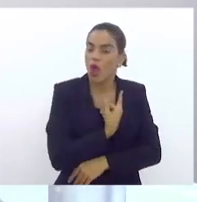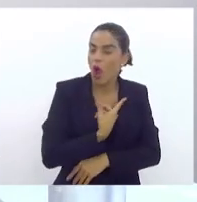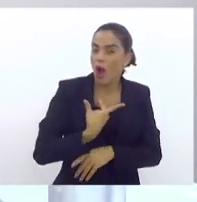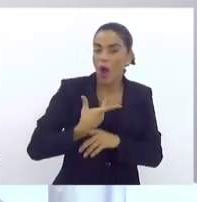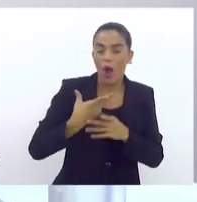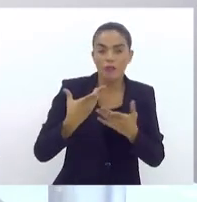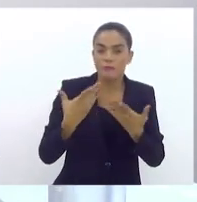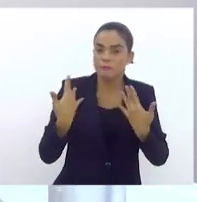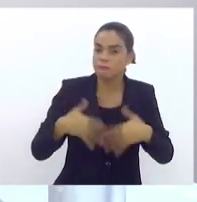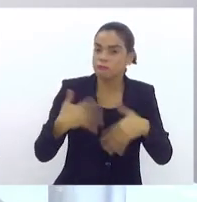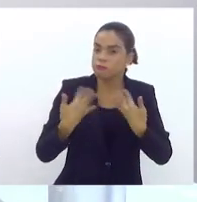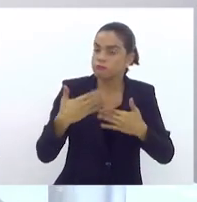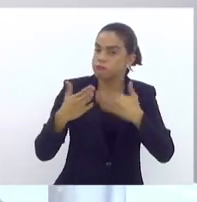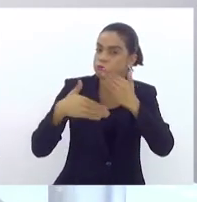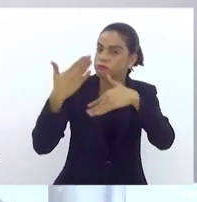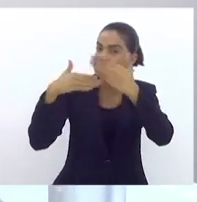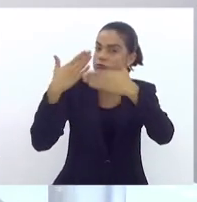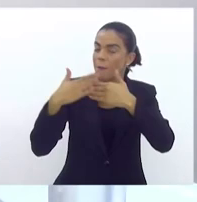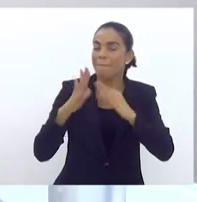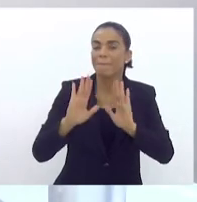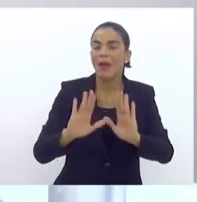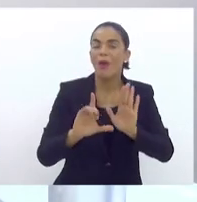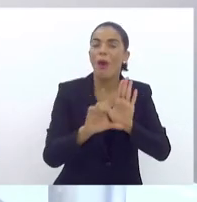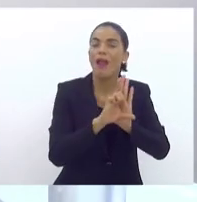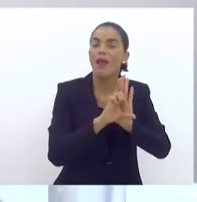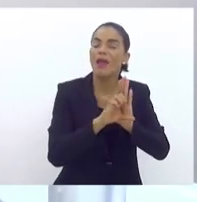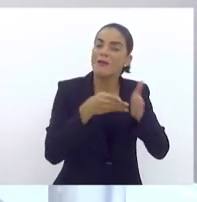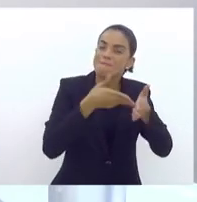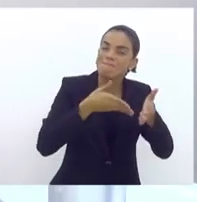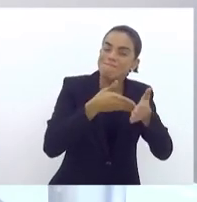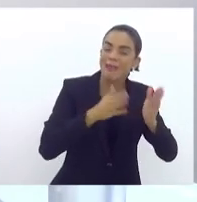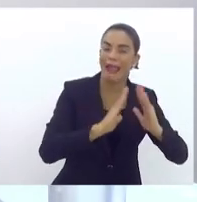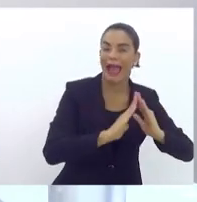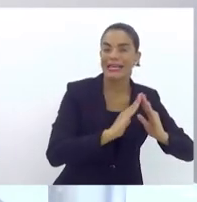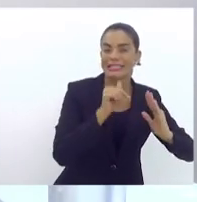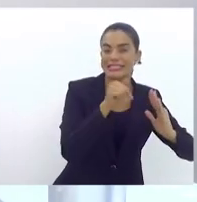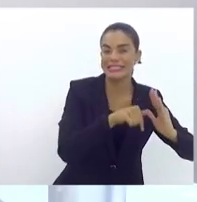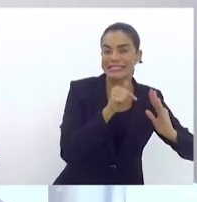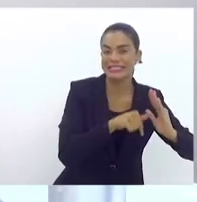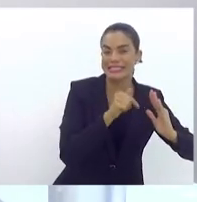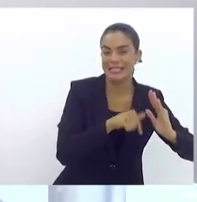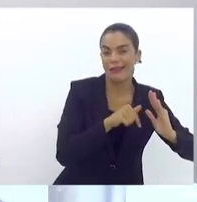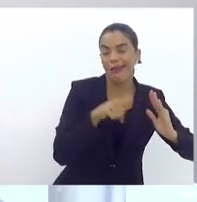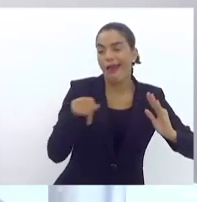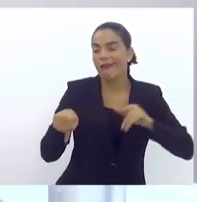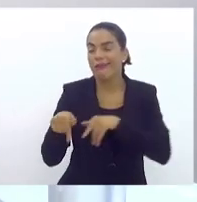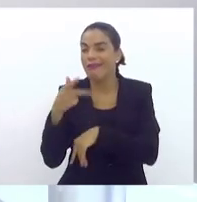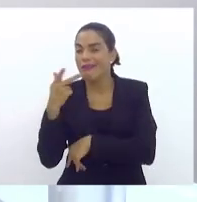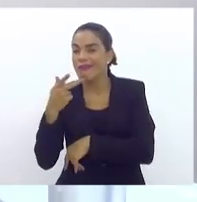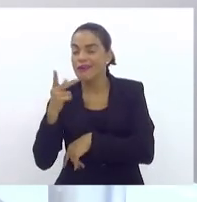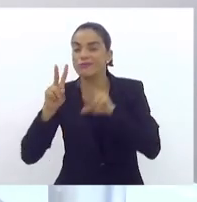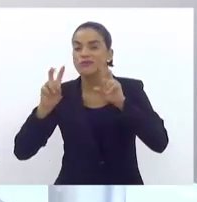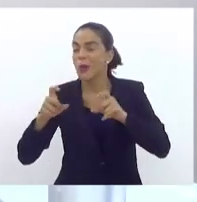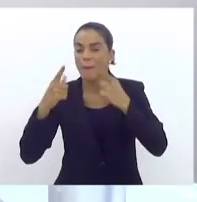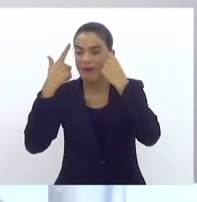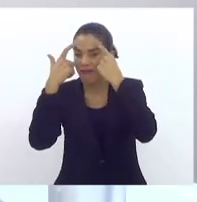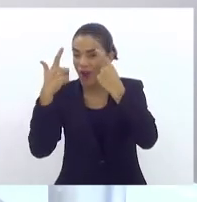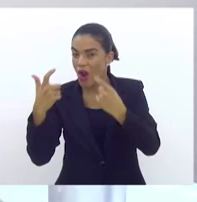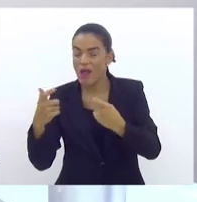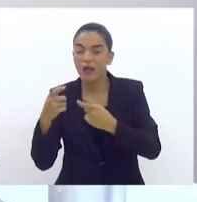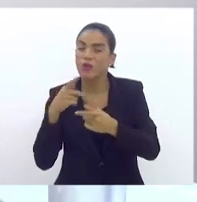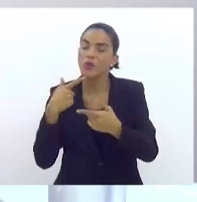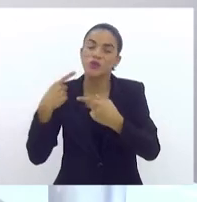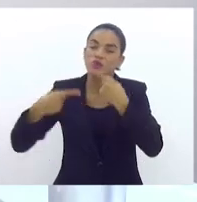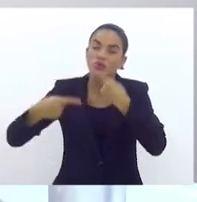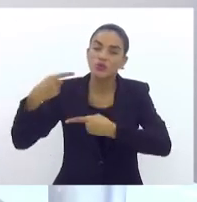com a Lei Maria da Penha Mas é uma lei restrita violência doméstica e a gente estava trazendo ali uma violência que ainda não